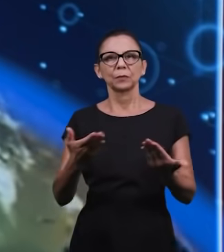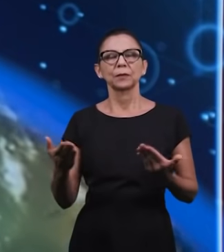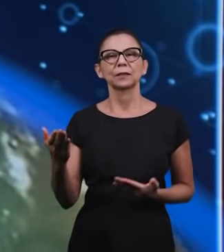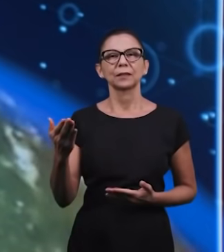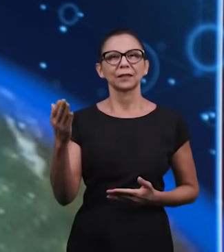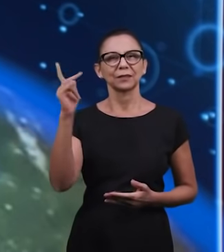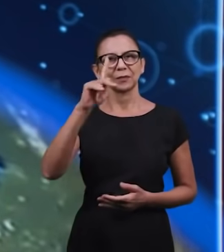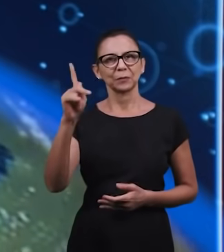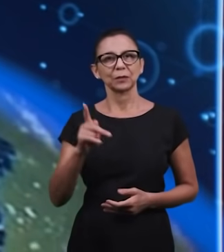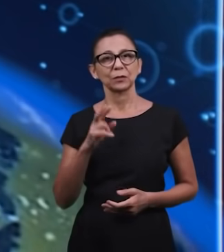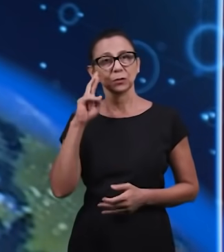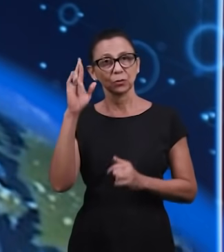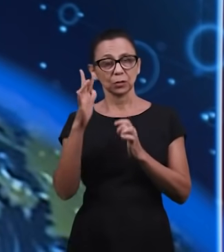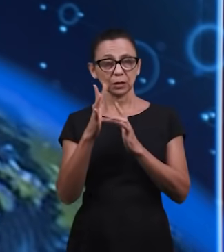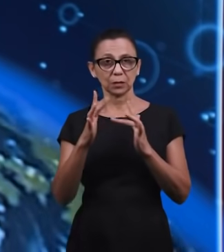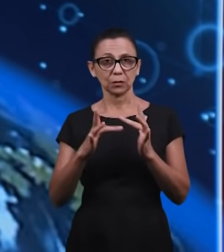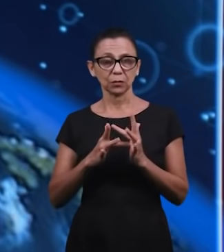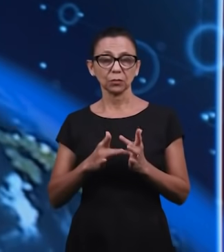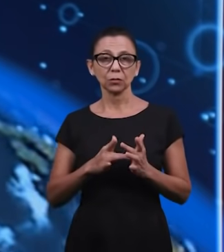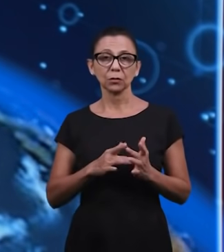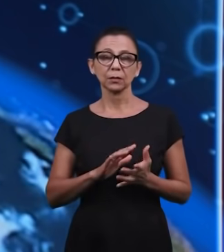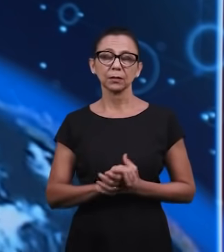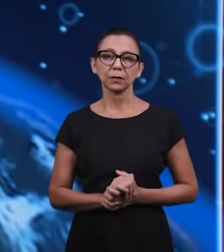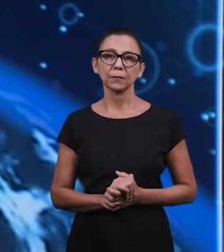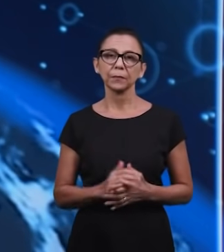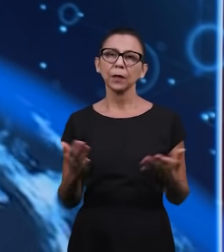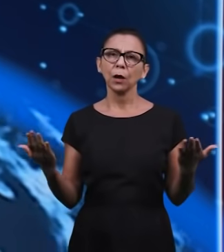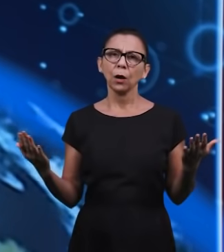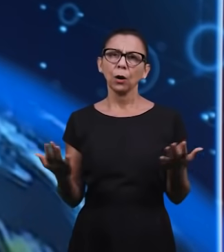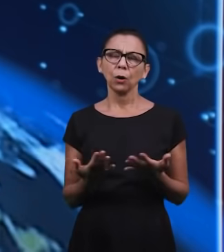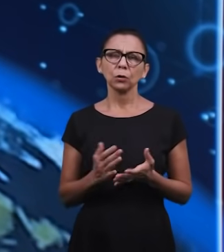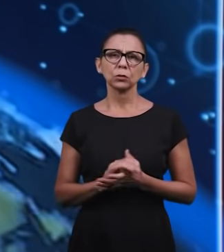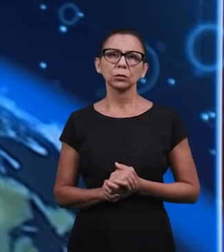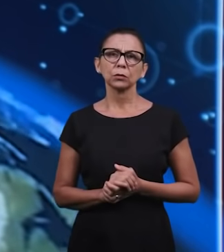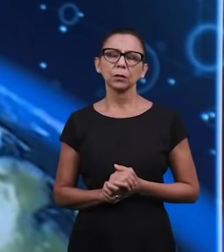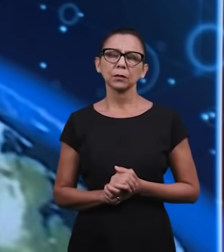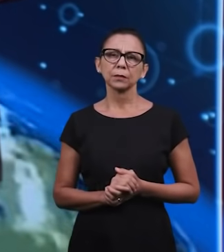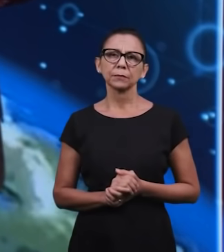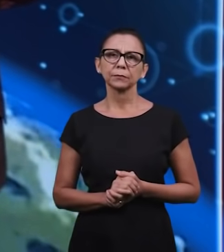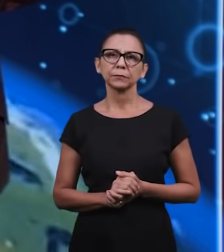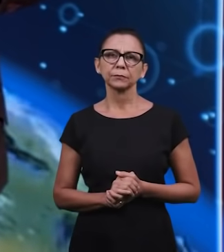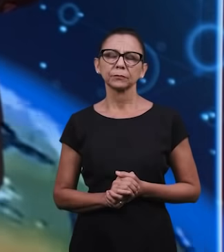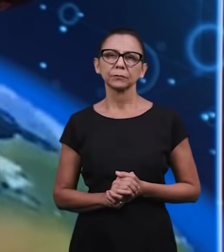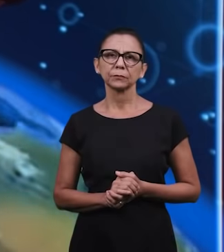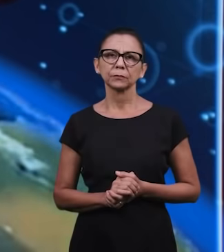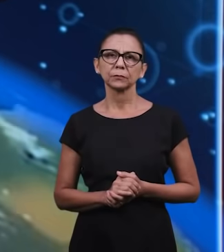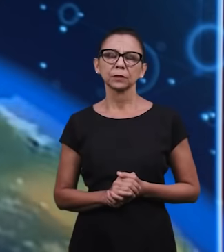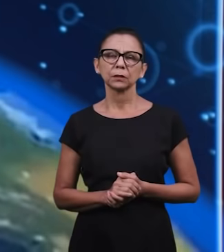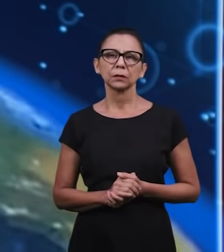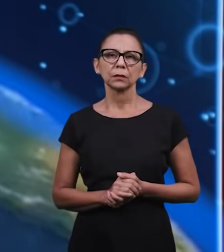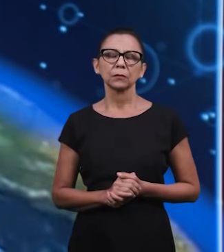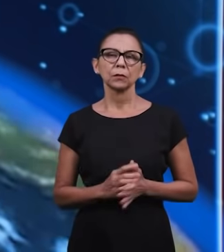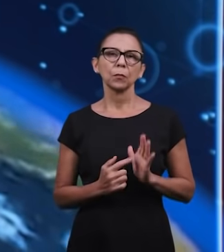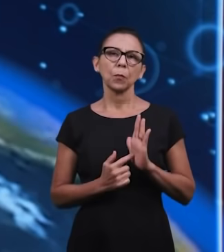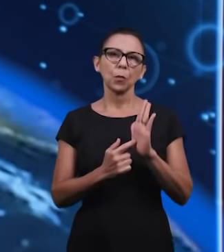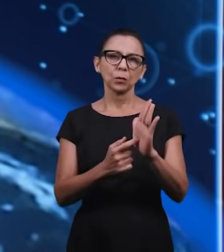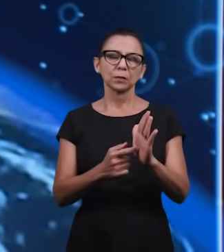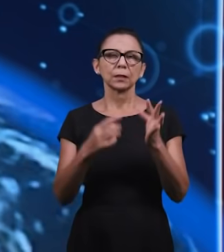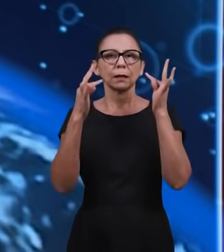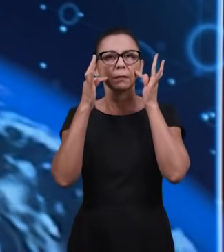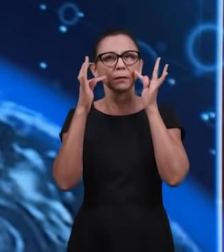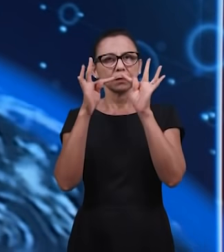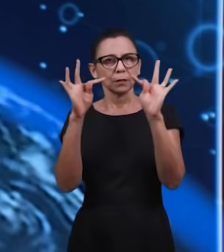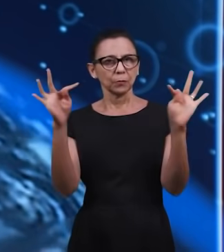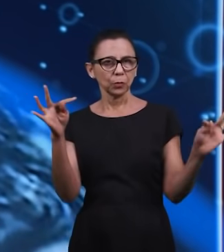nós queremos saudar a todos com a paz do Senhor Jesus e dizer que nós estamos aqui para apresentar mais uma vez os